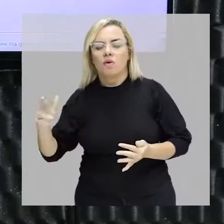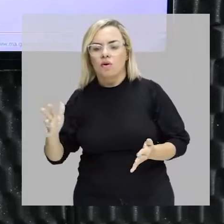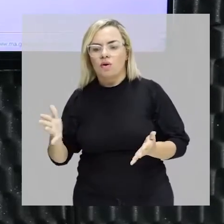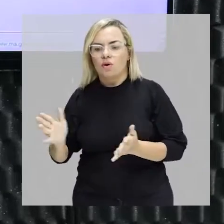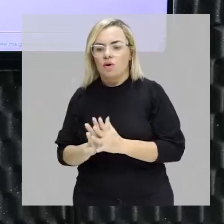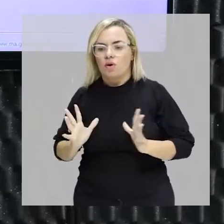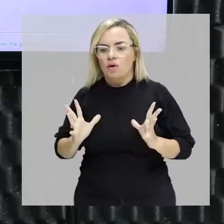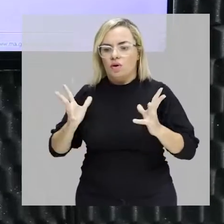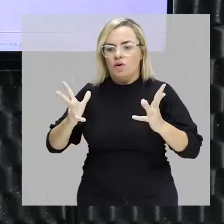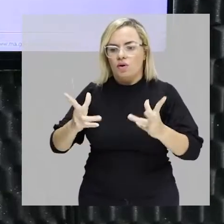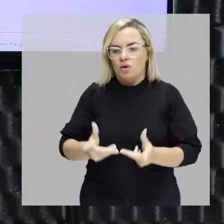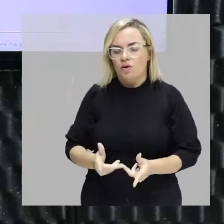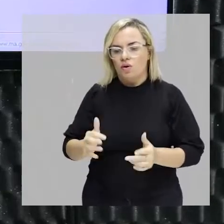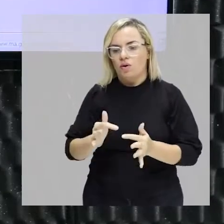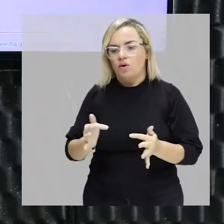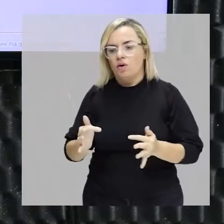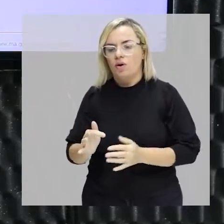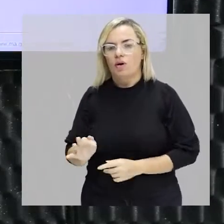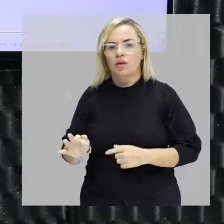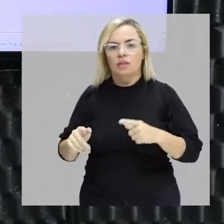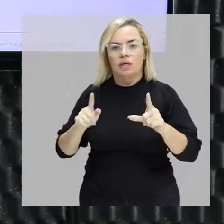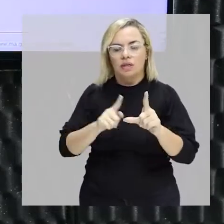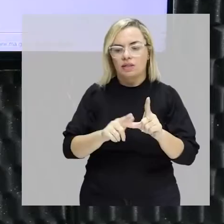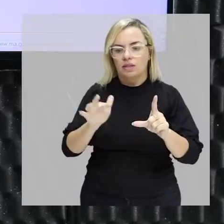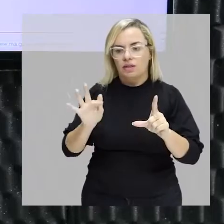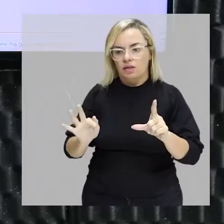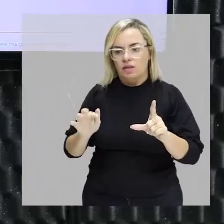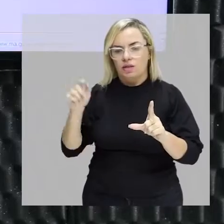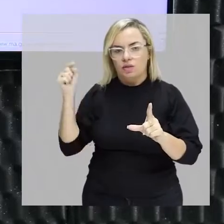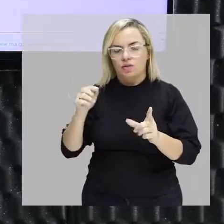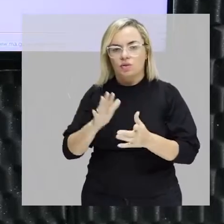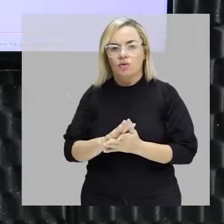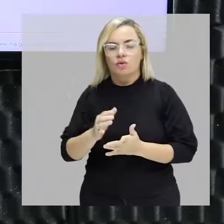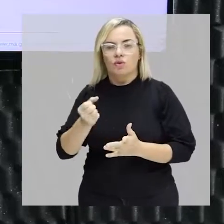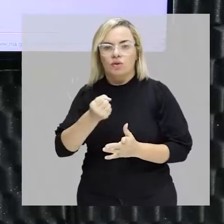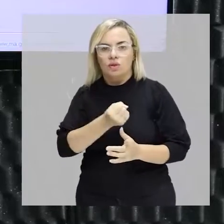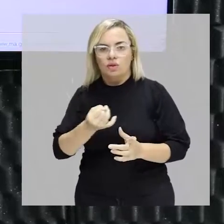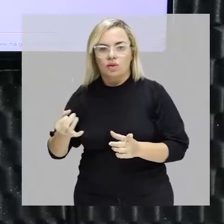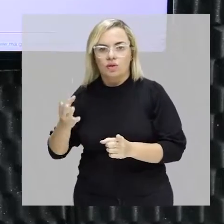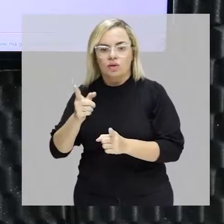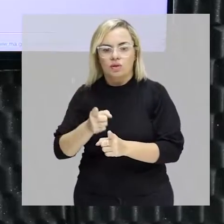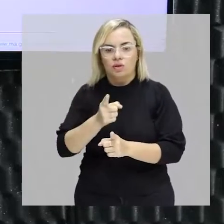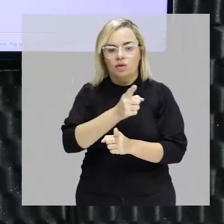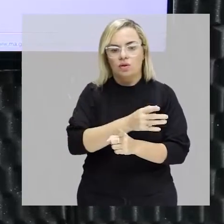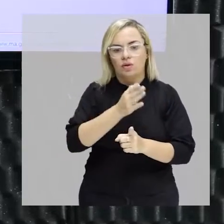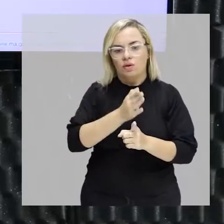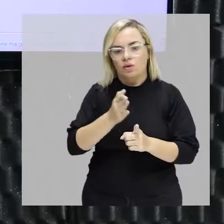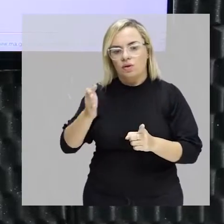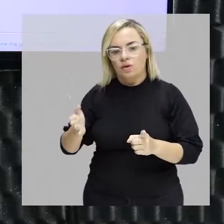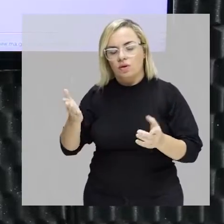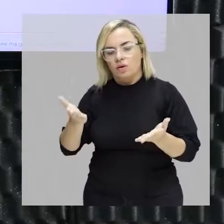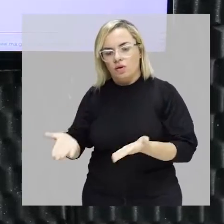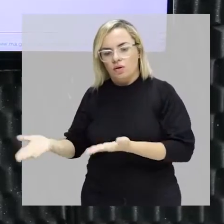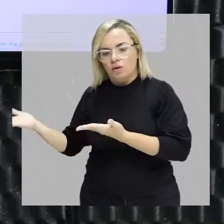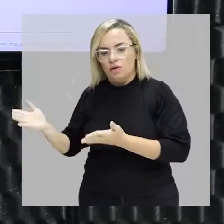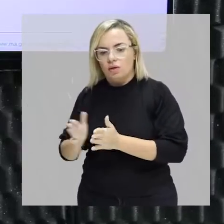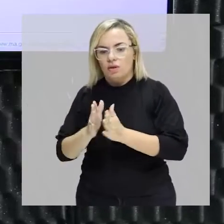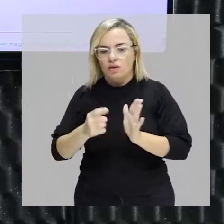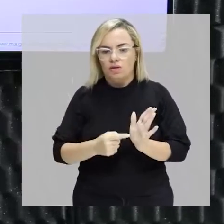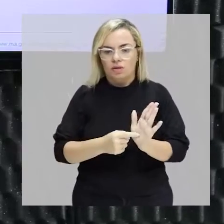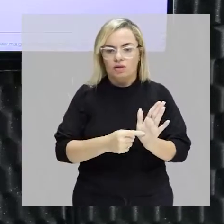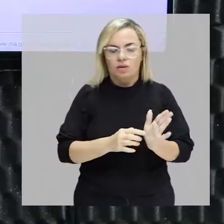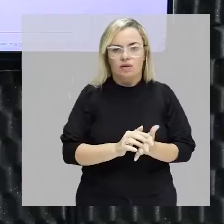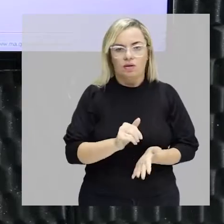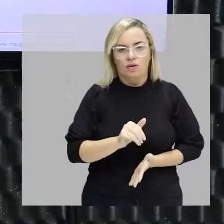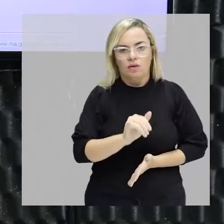f de reais nos reais que se apresenta nesse formato aqui, ó. Y igual a f de x, que é igual a